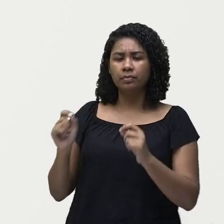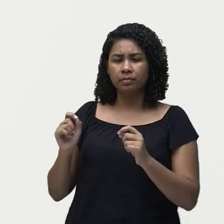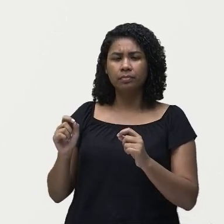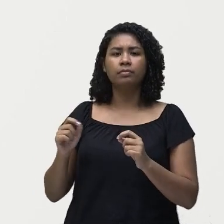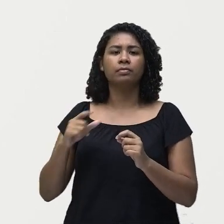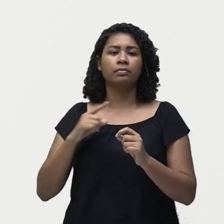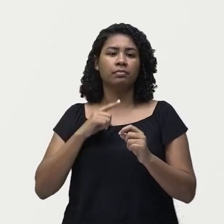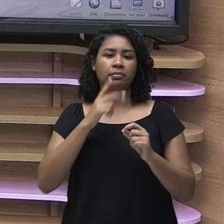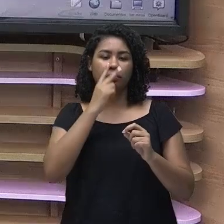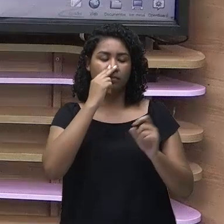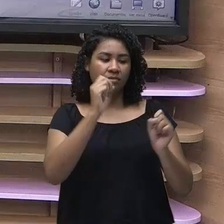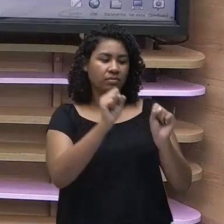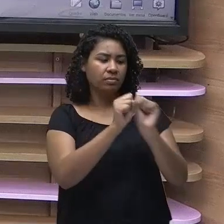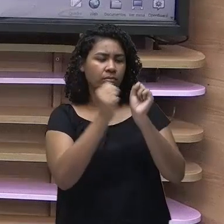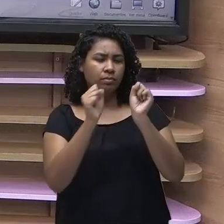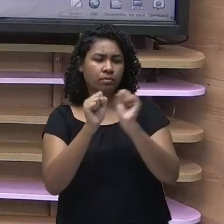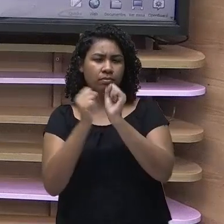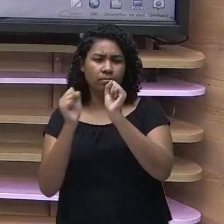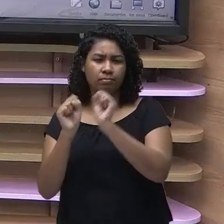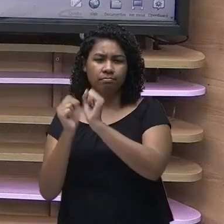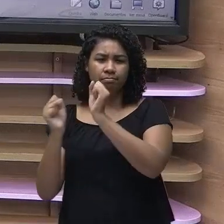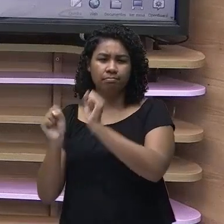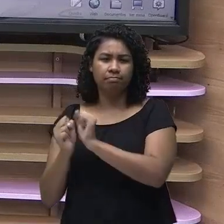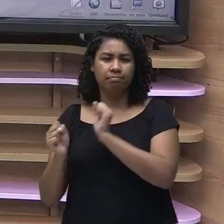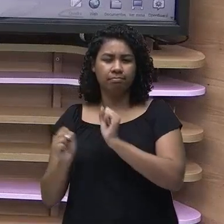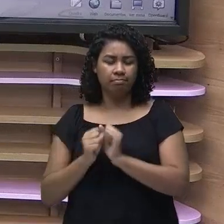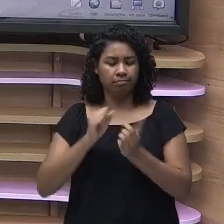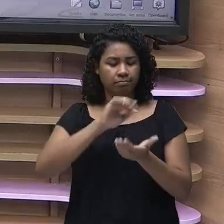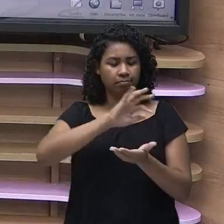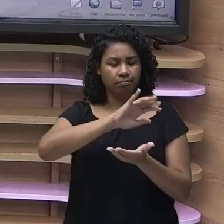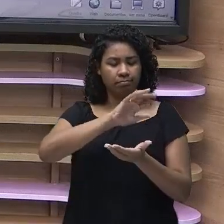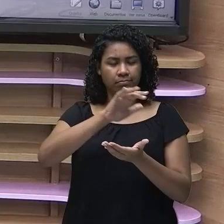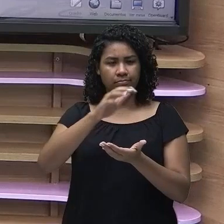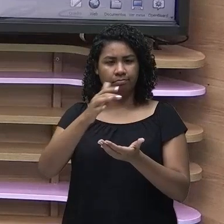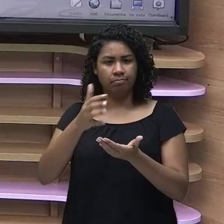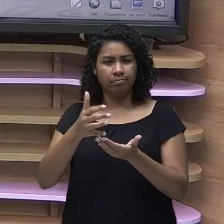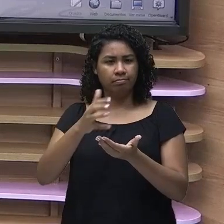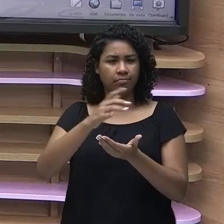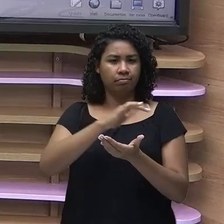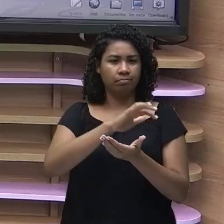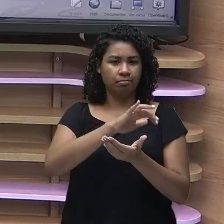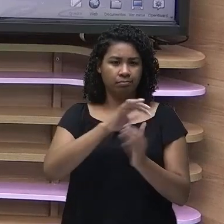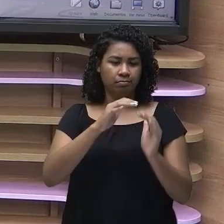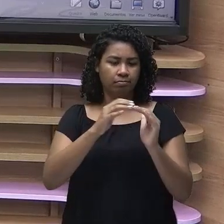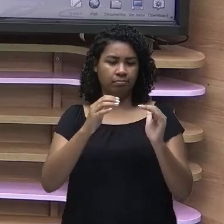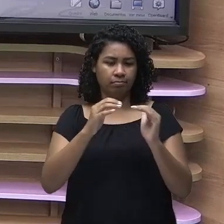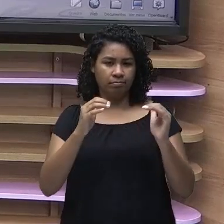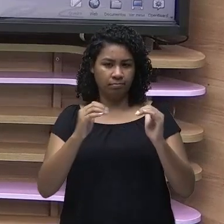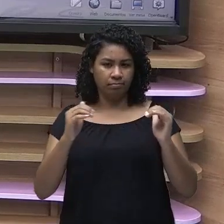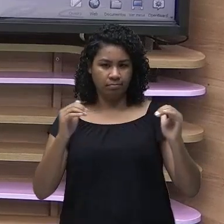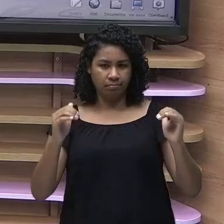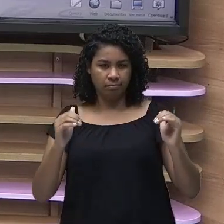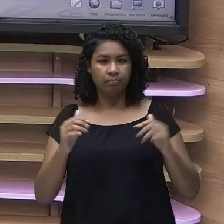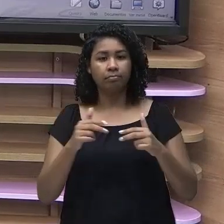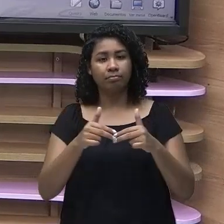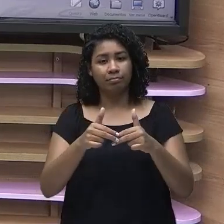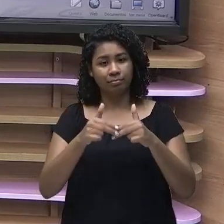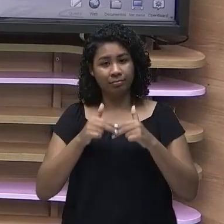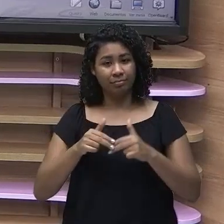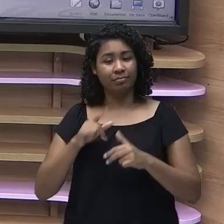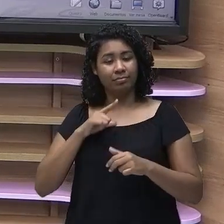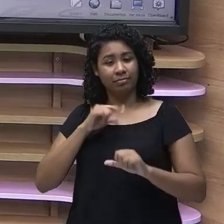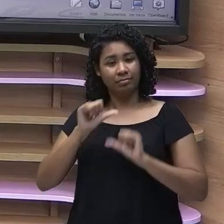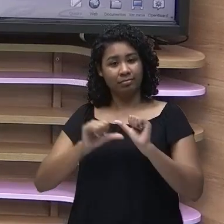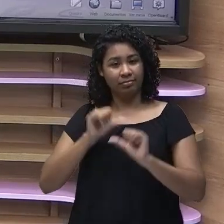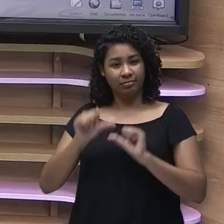essa camada de ozônio. Por quê? Ela no final vai resultar no átomo de oxigênio e no monóxido de cloro, tá? Então